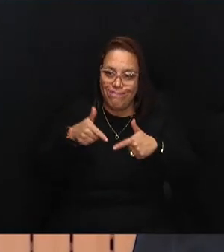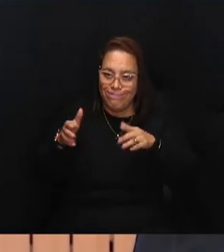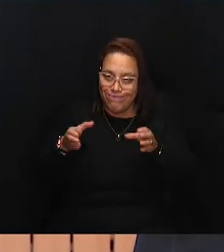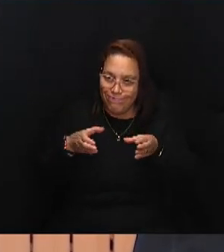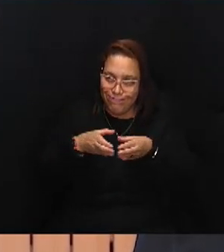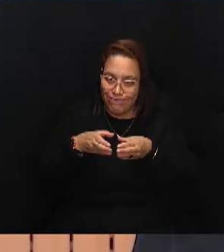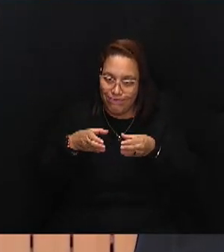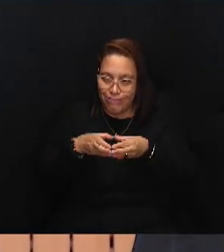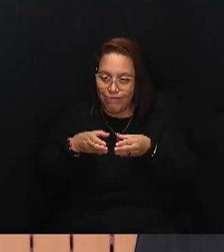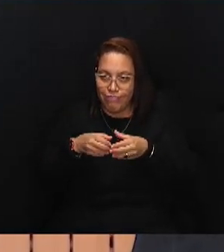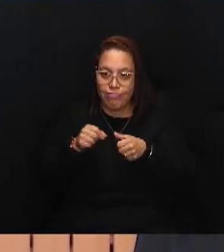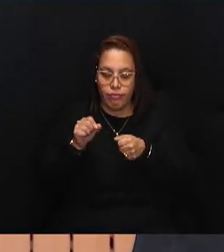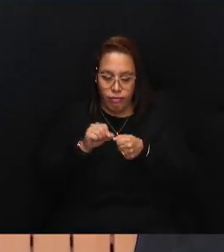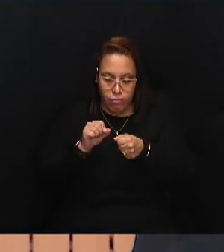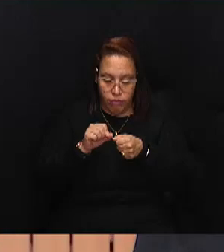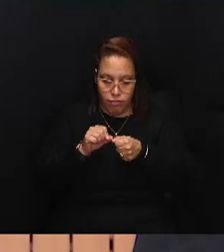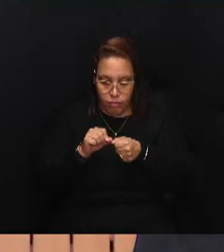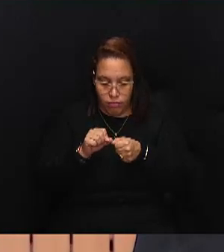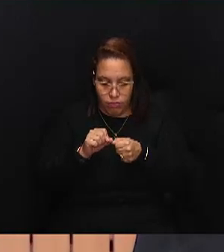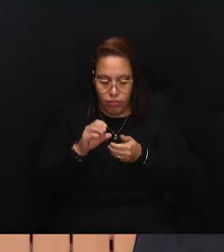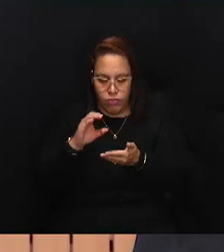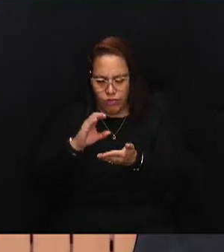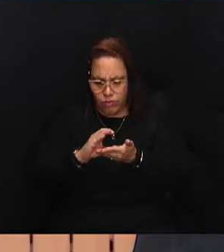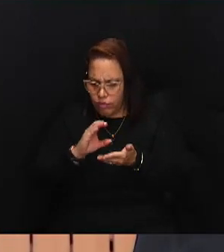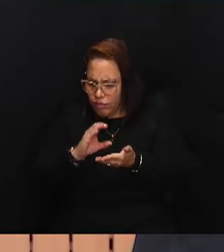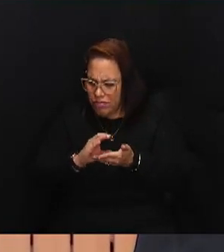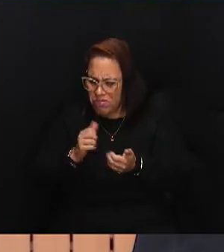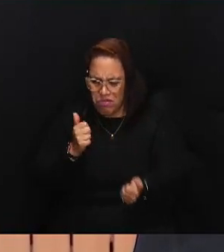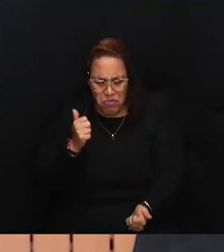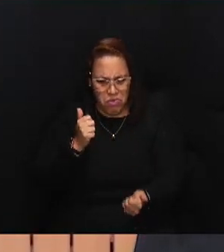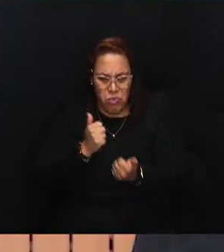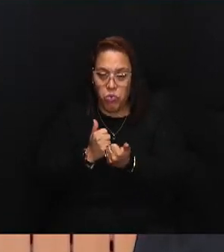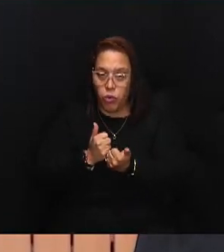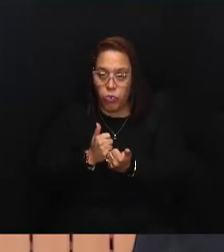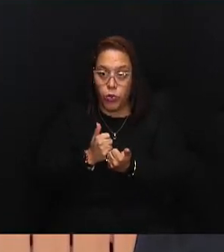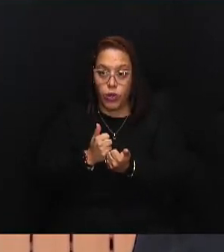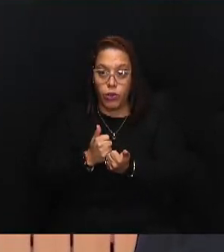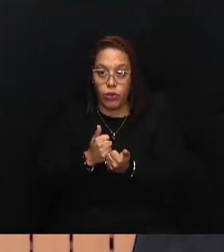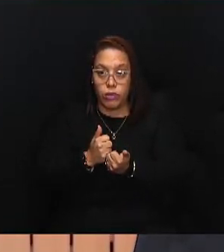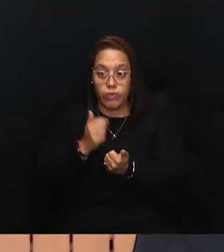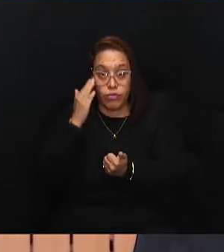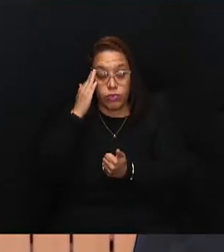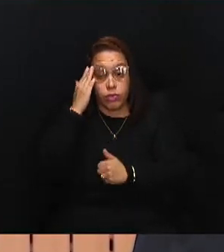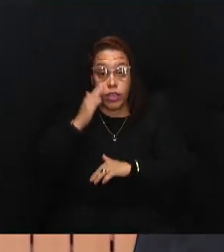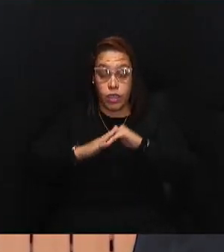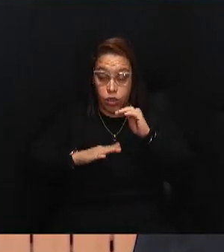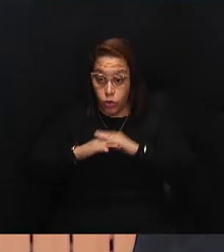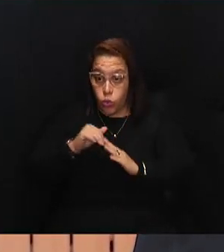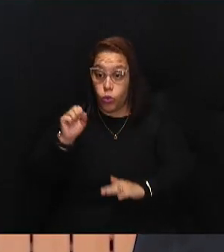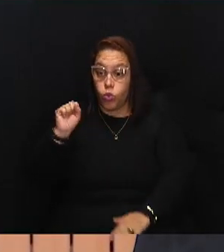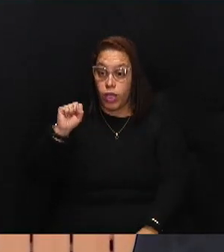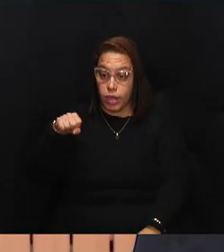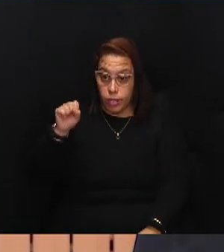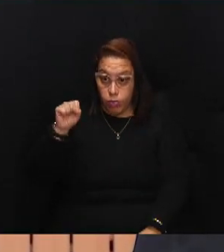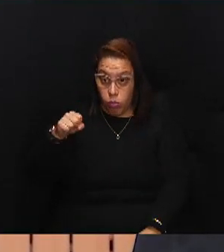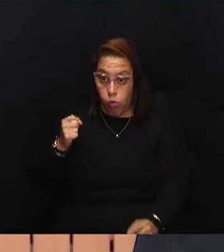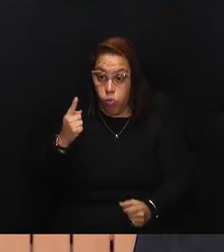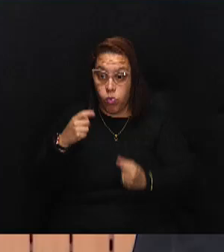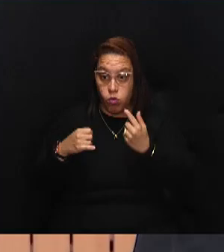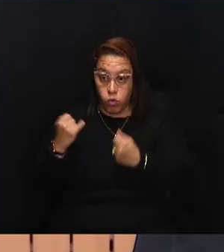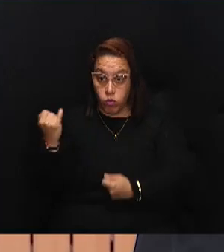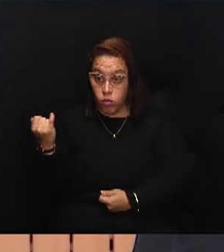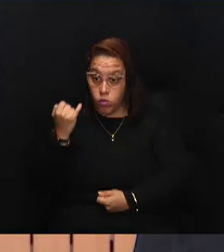conjunto que nós estamos realizando. O Conselho tem sido um grande parceiro nessas ações, e algo muito